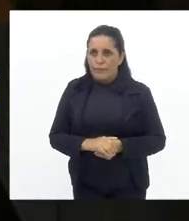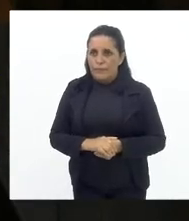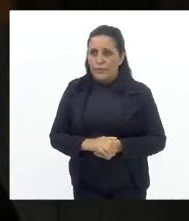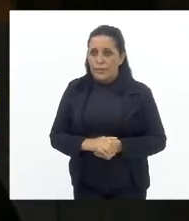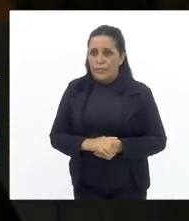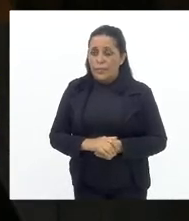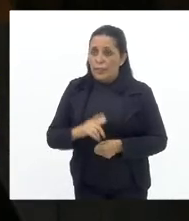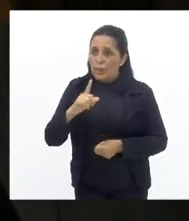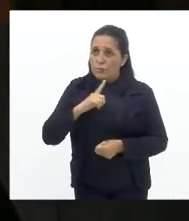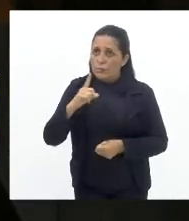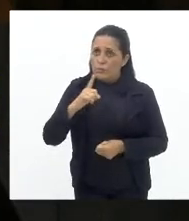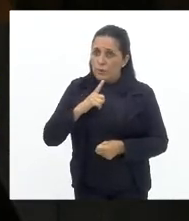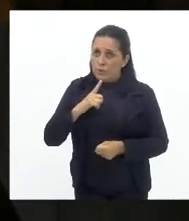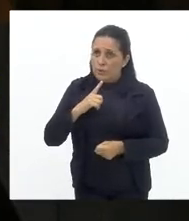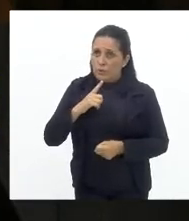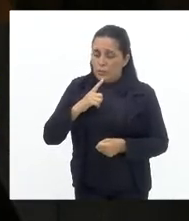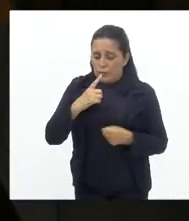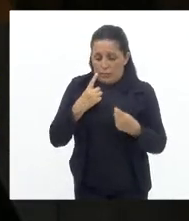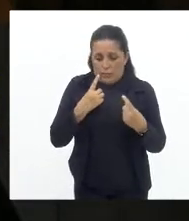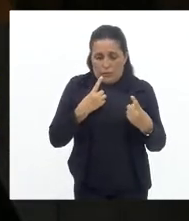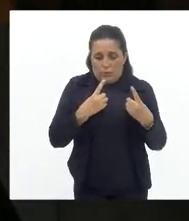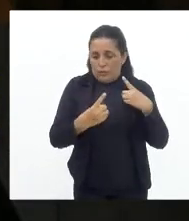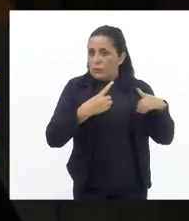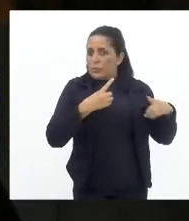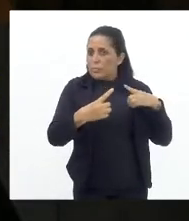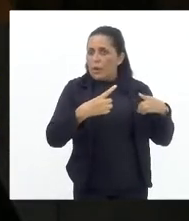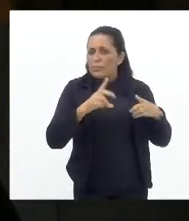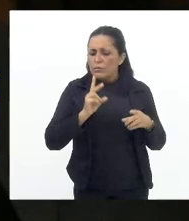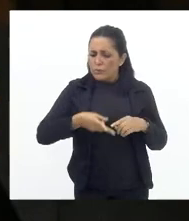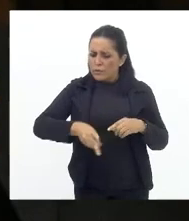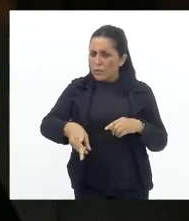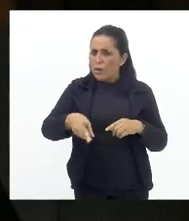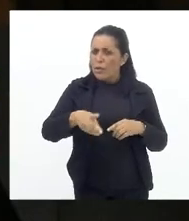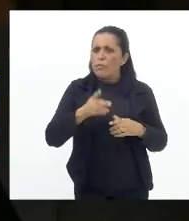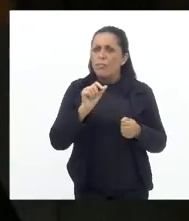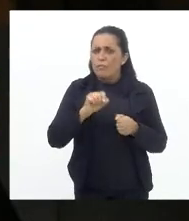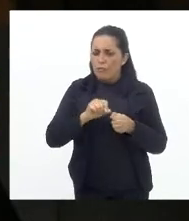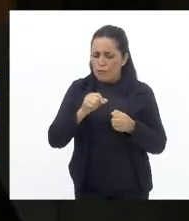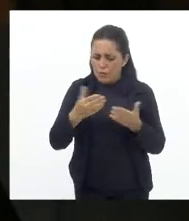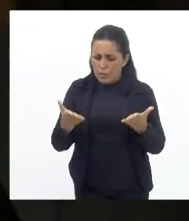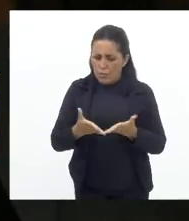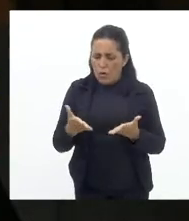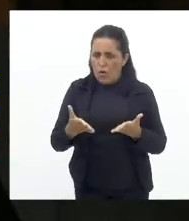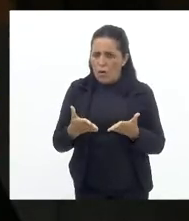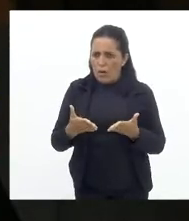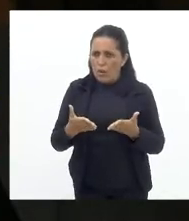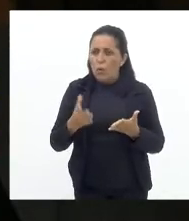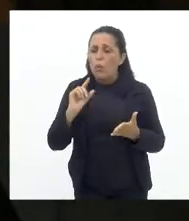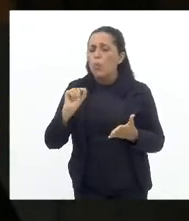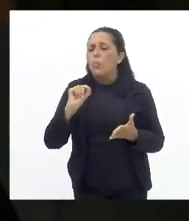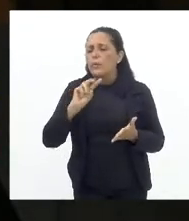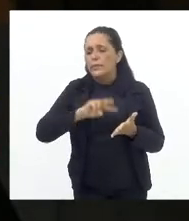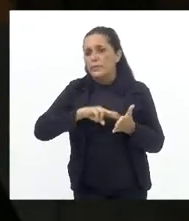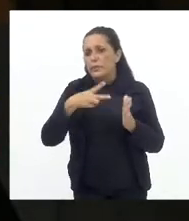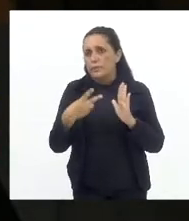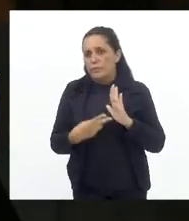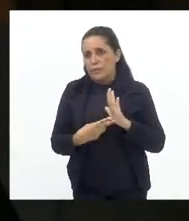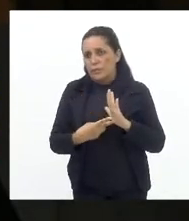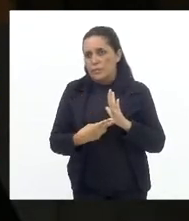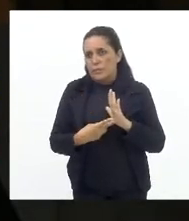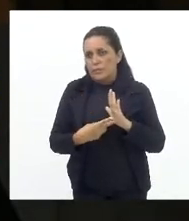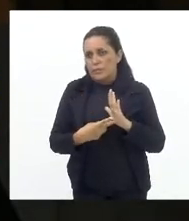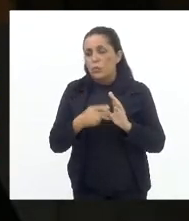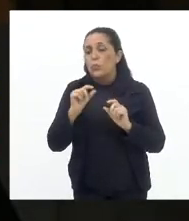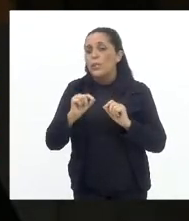tenho um debate que não tem feito recorrentemente eu vou fazer agora sobre o que significa o